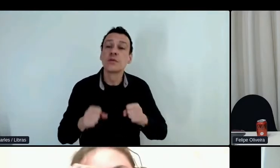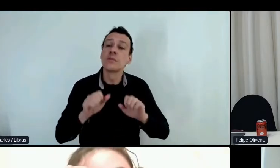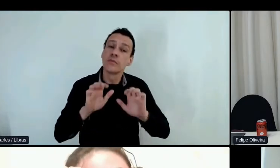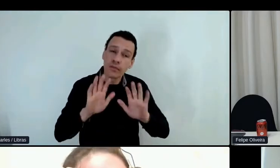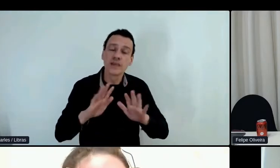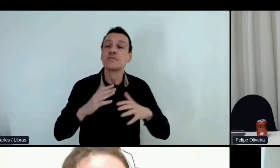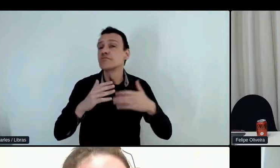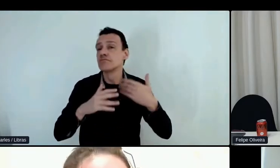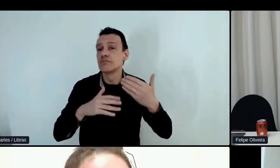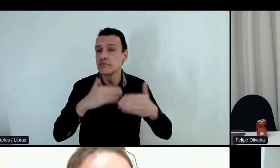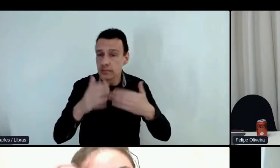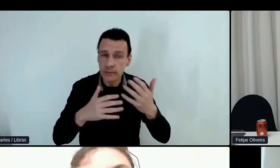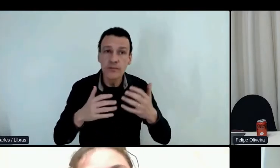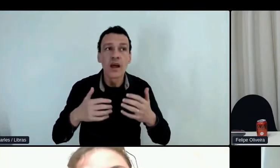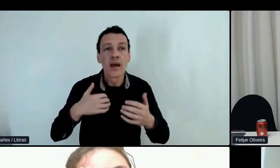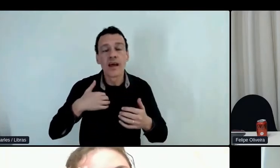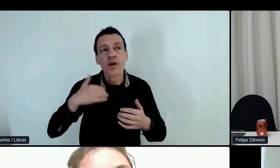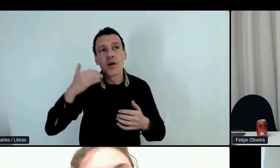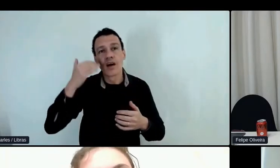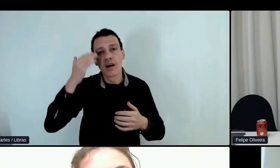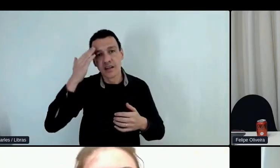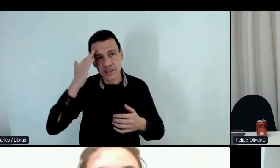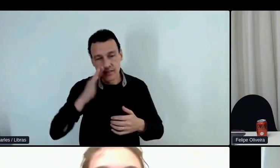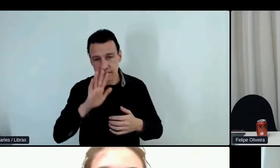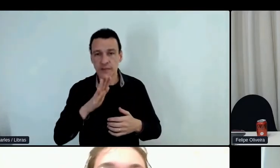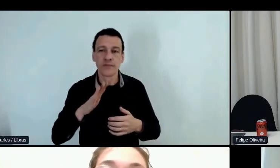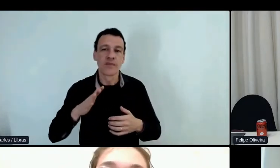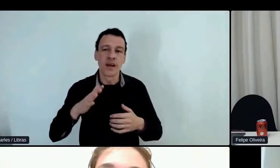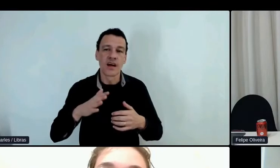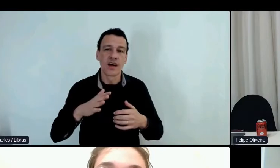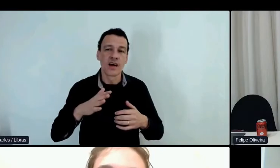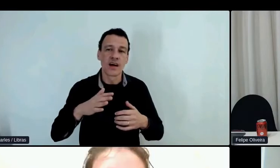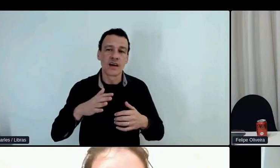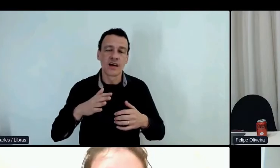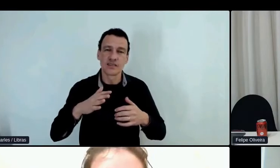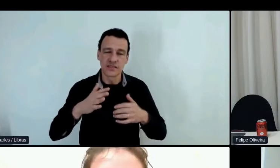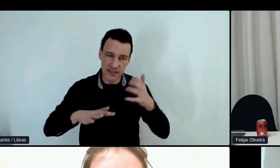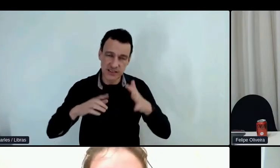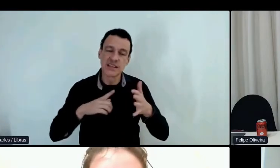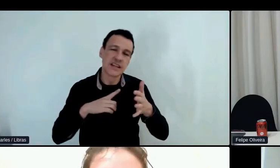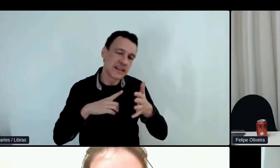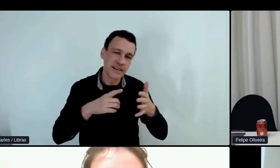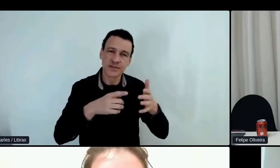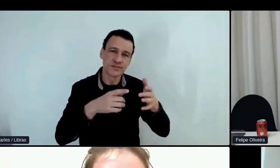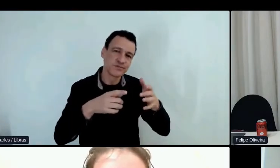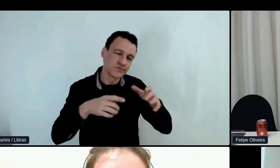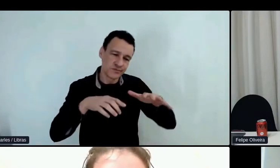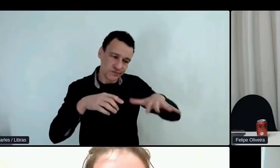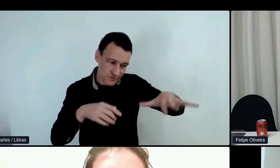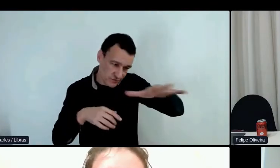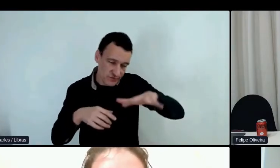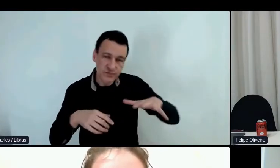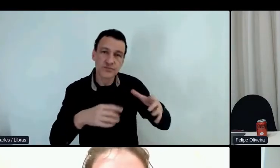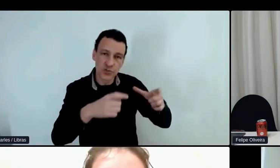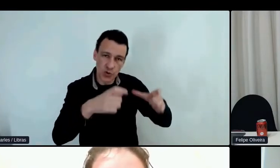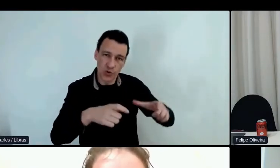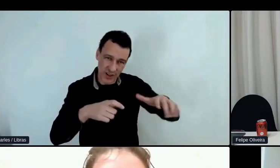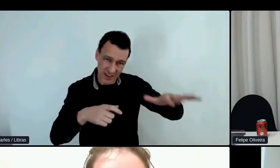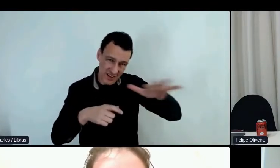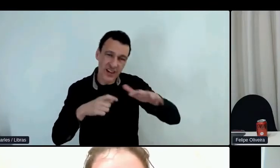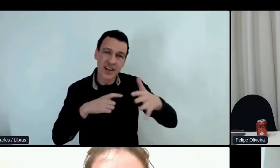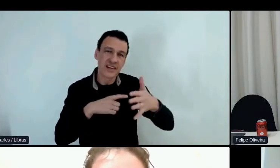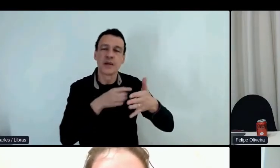algo que, assim, é uma dificuldade minha, e que eu vou precisar sempre trabalhar nessas habilidades sociais, nessas